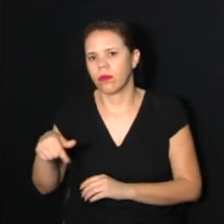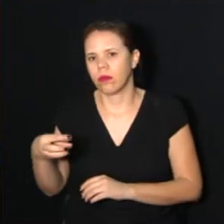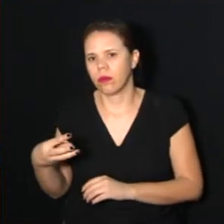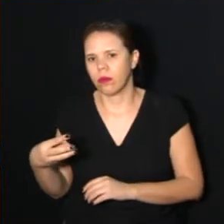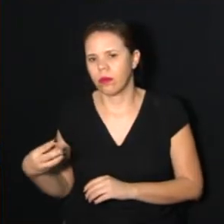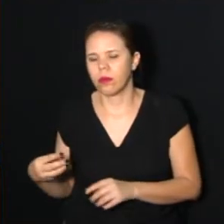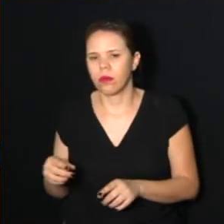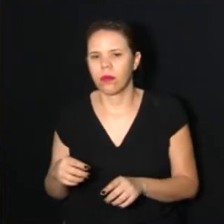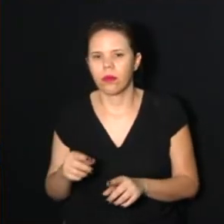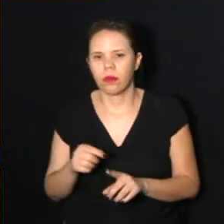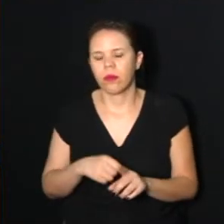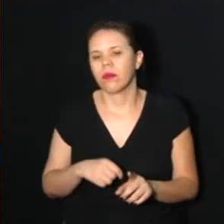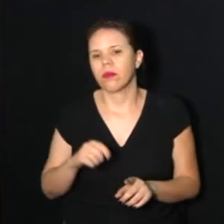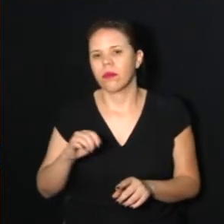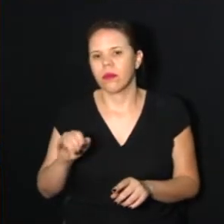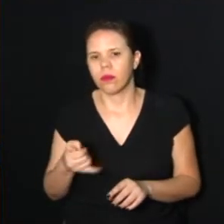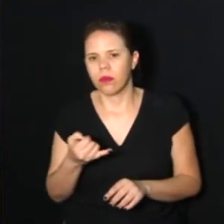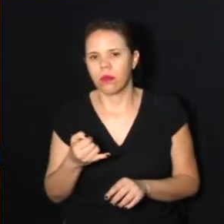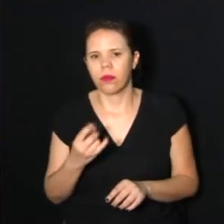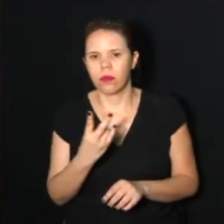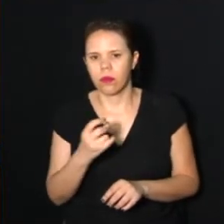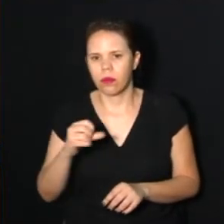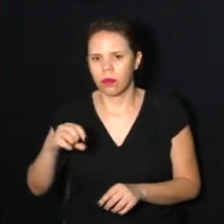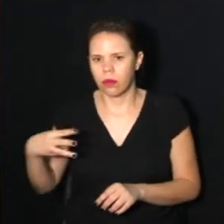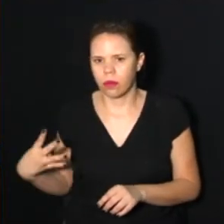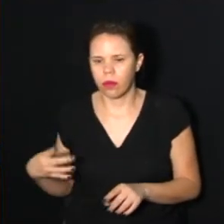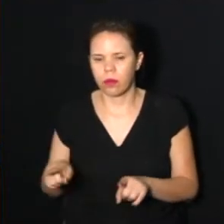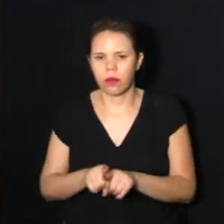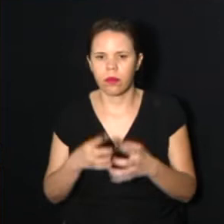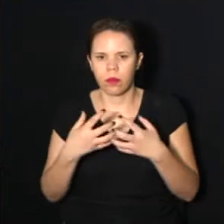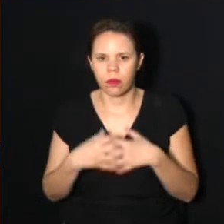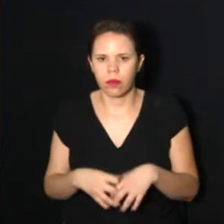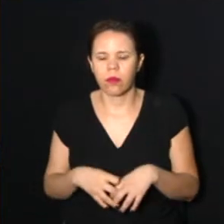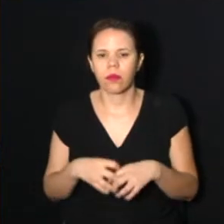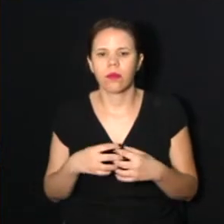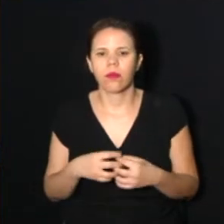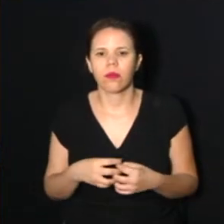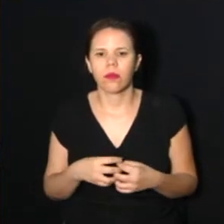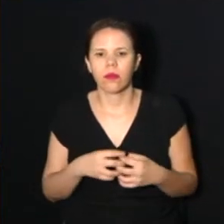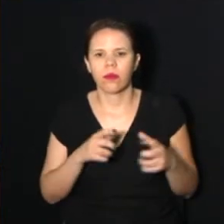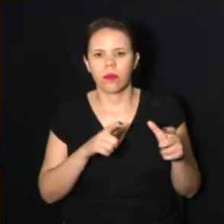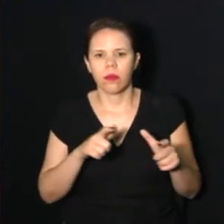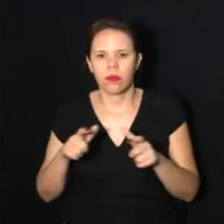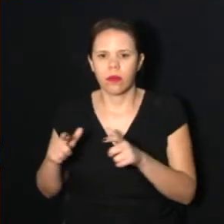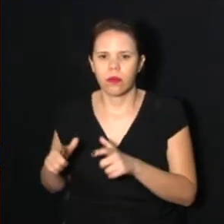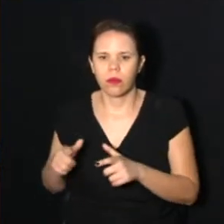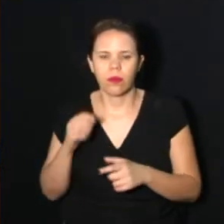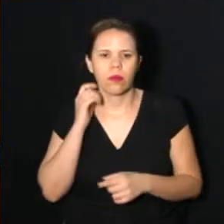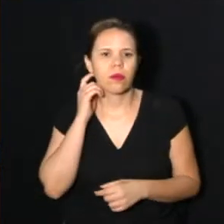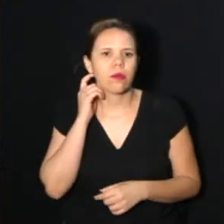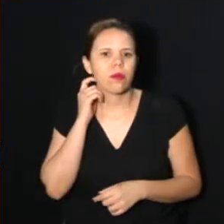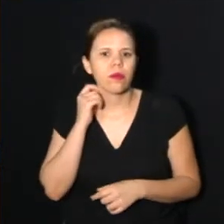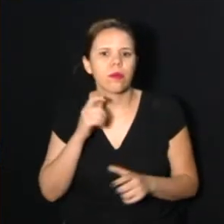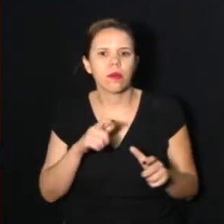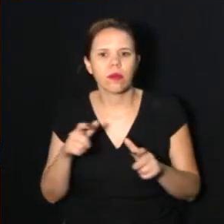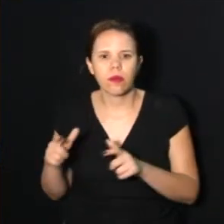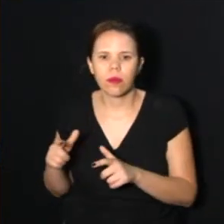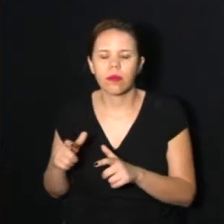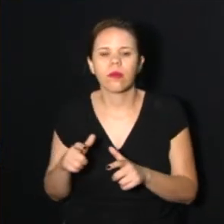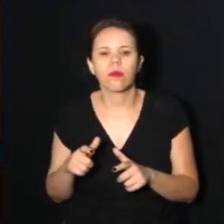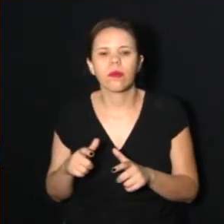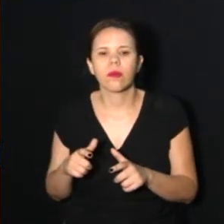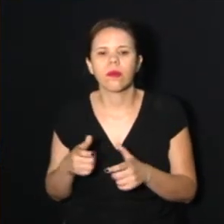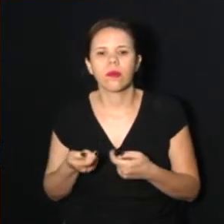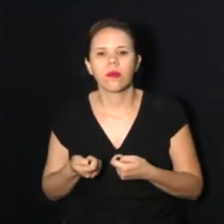7 de janeiro de 1994, que regula o funcionamento de bancos de órteses e próteses,